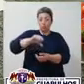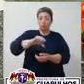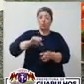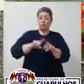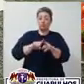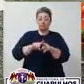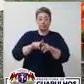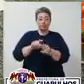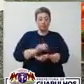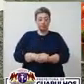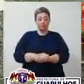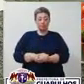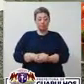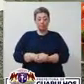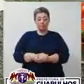Vai molhar também.